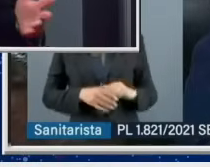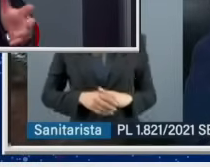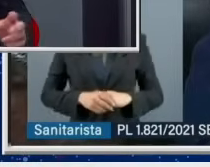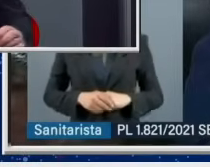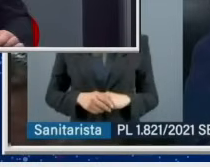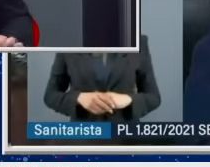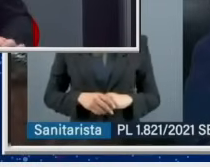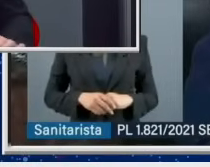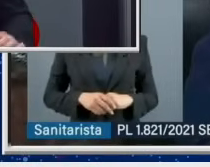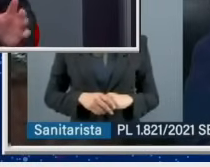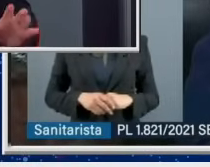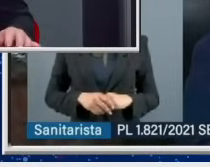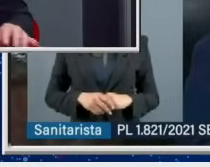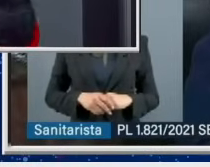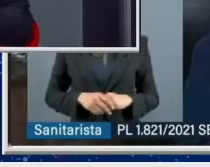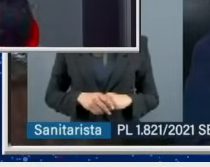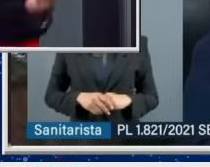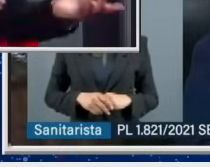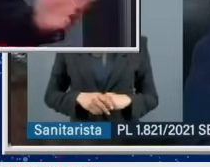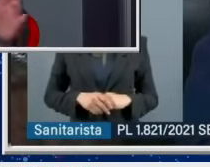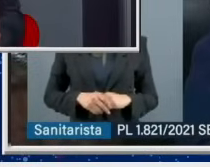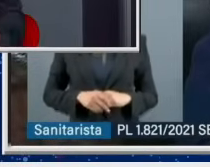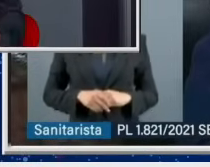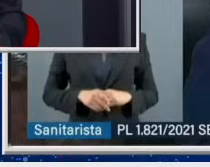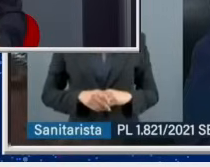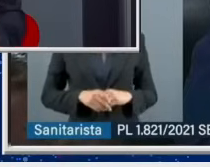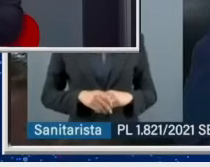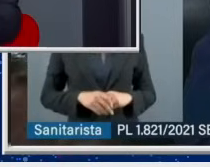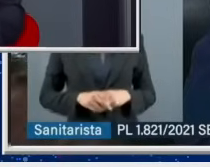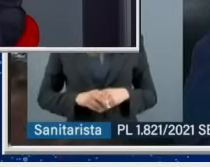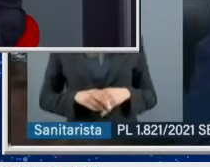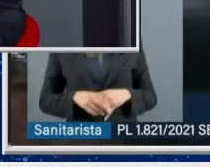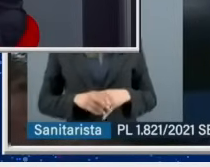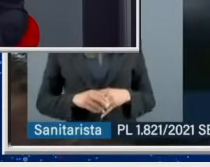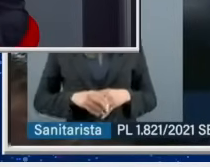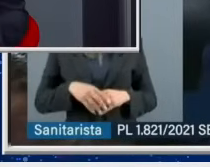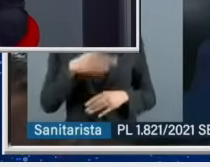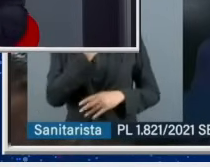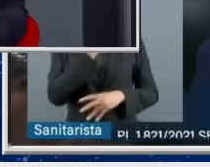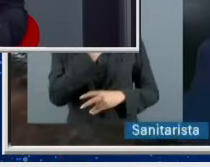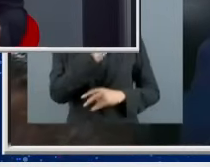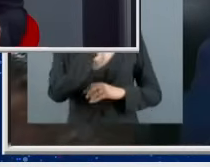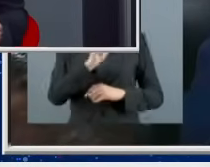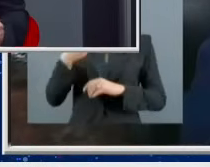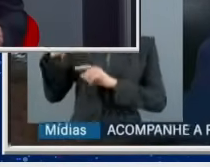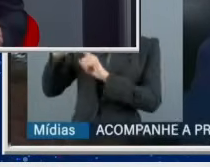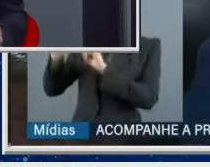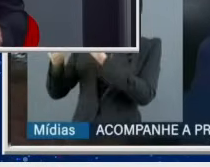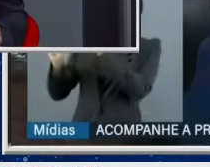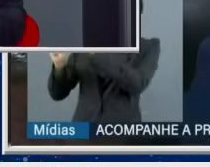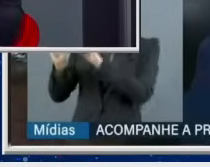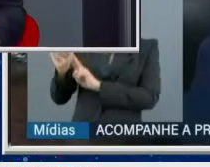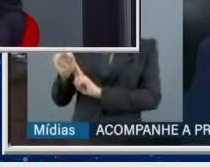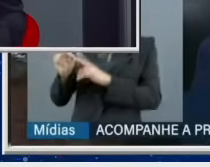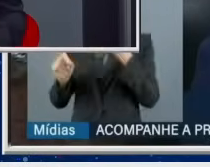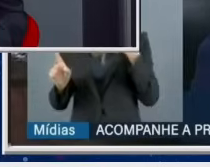contra o Heleno. Você questiona o Heleno mente, você manda prender. É assim que tem de fazer. Quer dizer, haveria de ser assim. Né, se